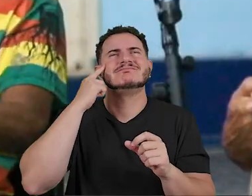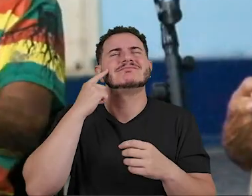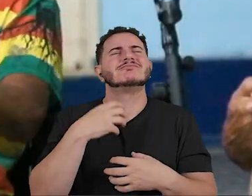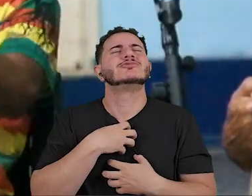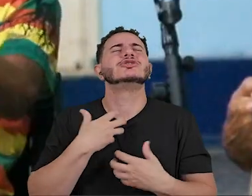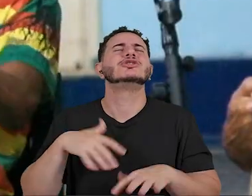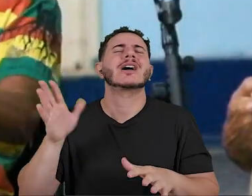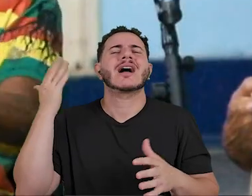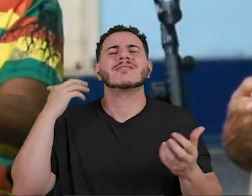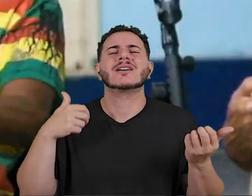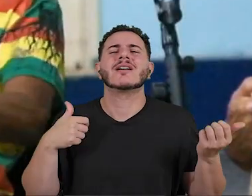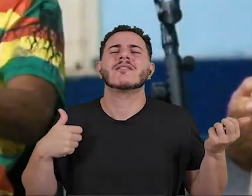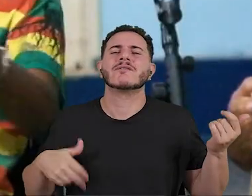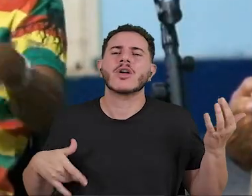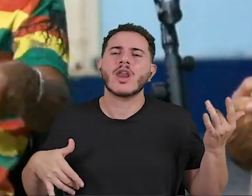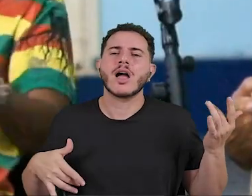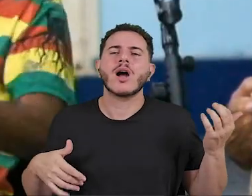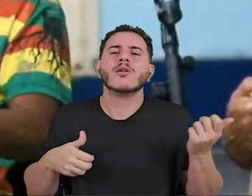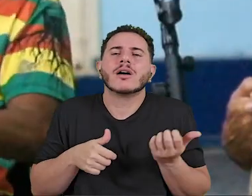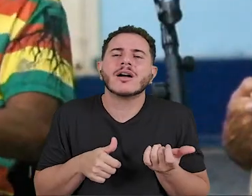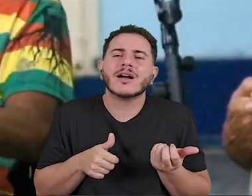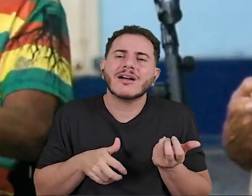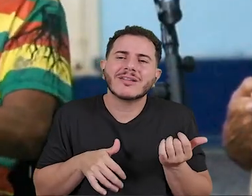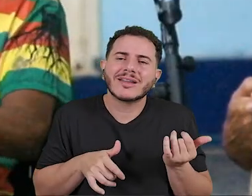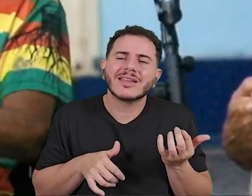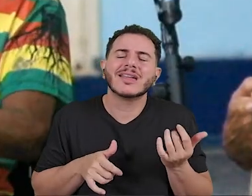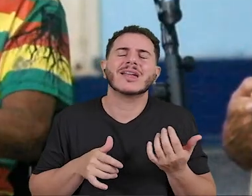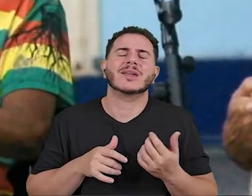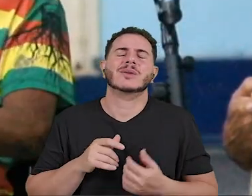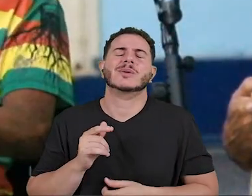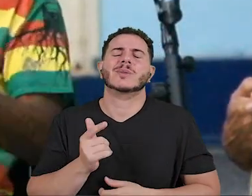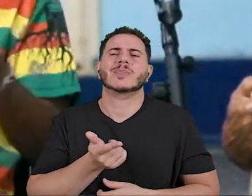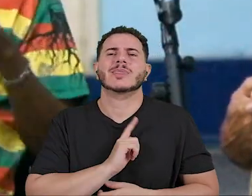é? Acompanhava Zé Amanso do Coco, tá entendendo?